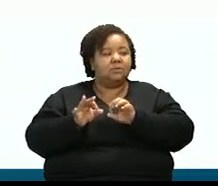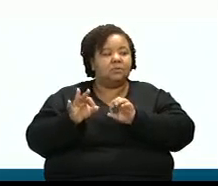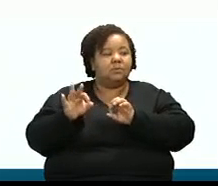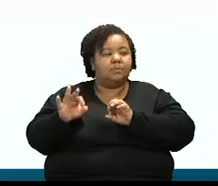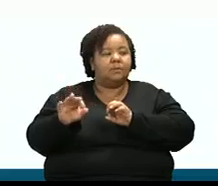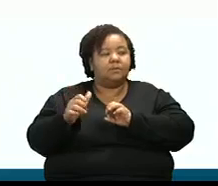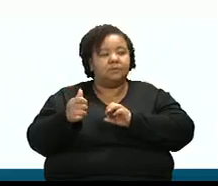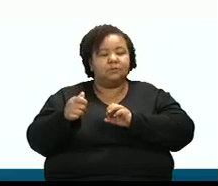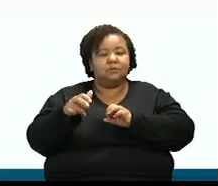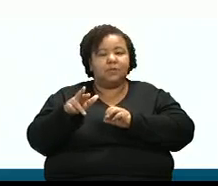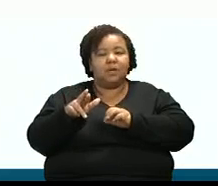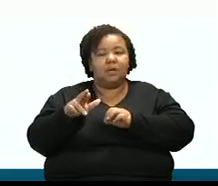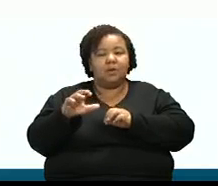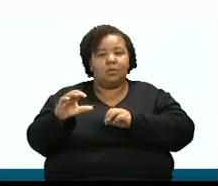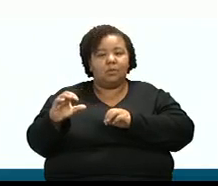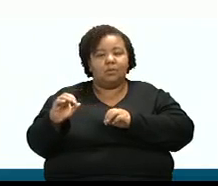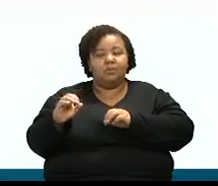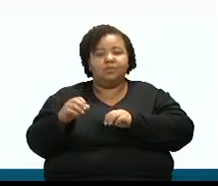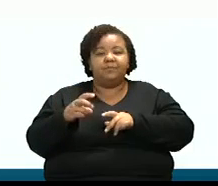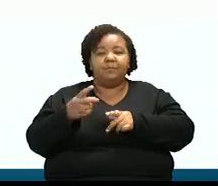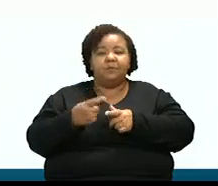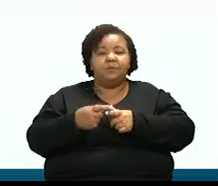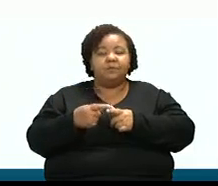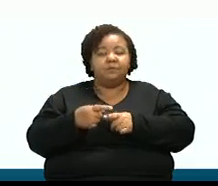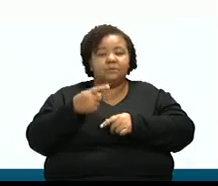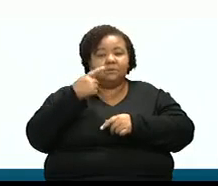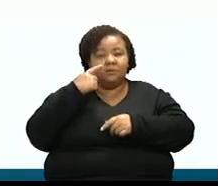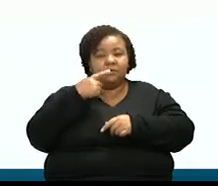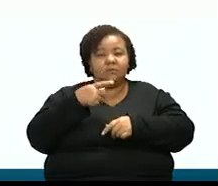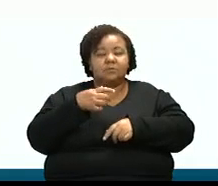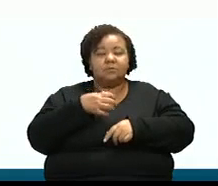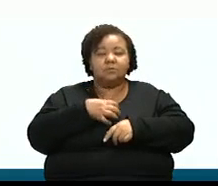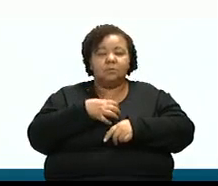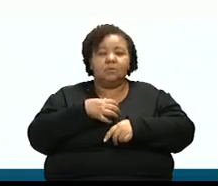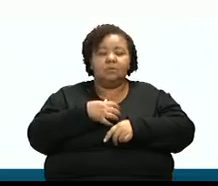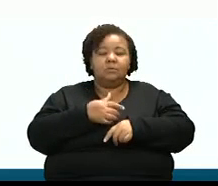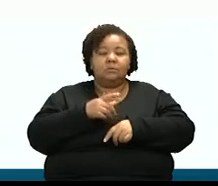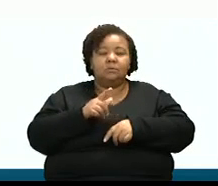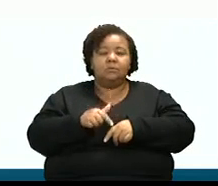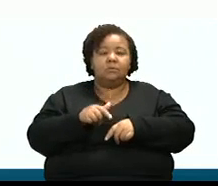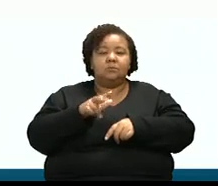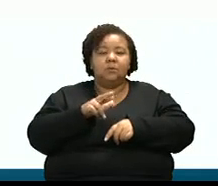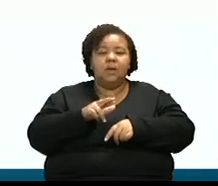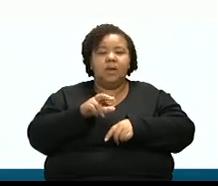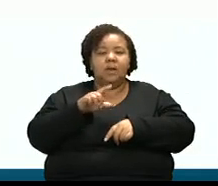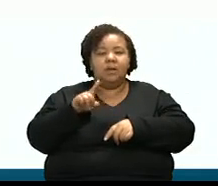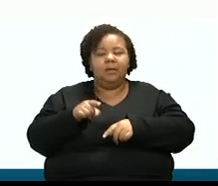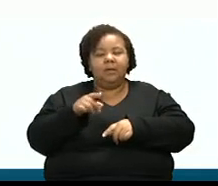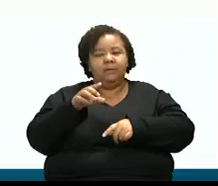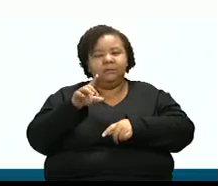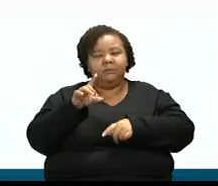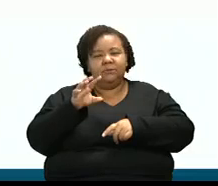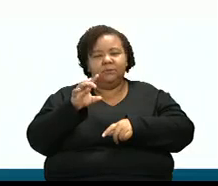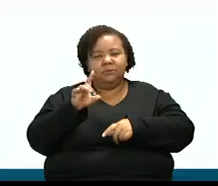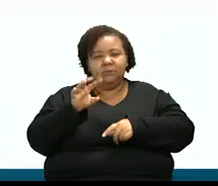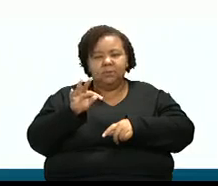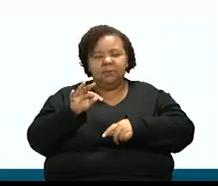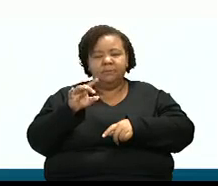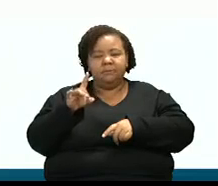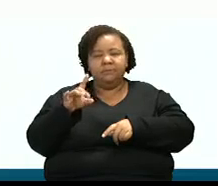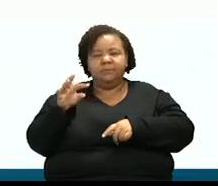arco. Por isso que eu avalio esse módulo do R' de t dt. É ele que